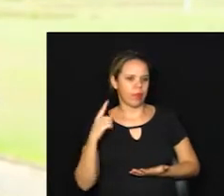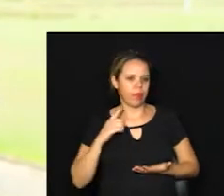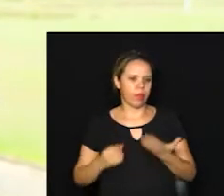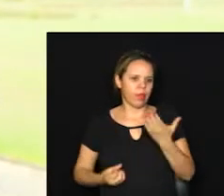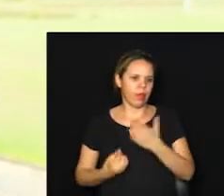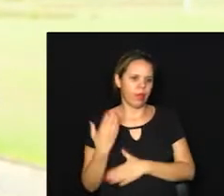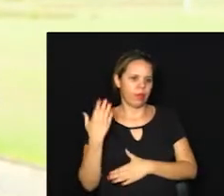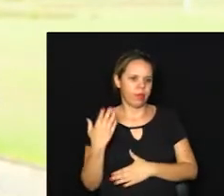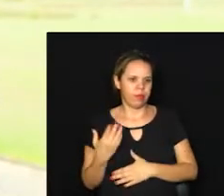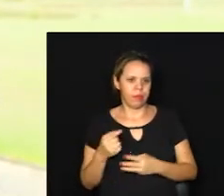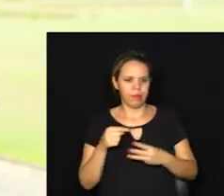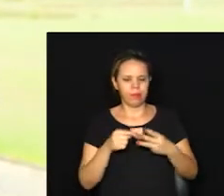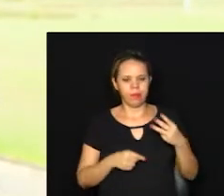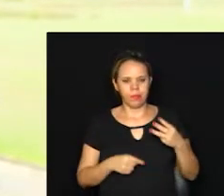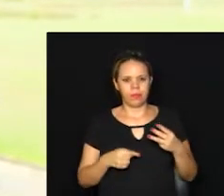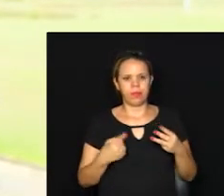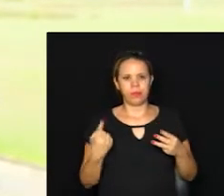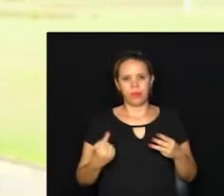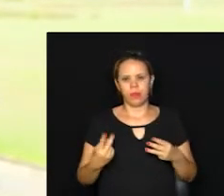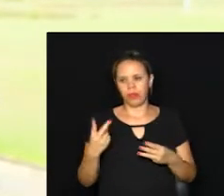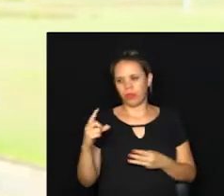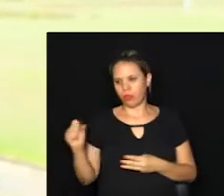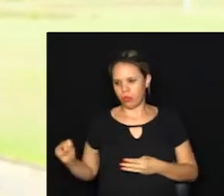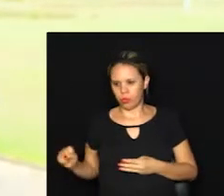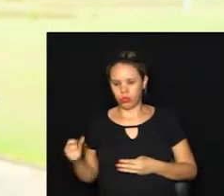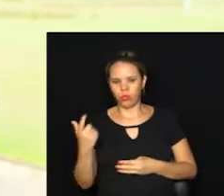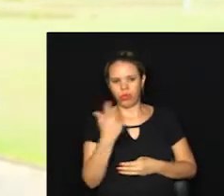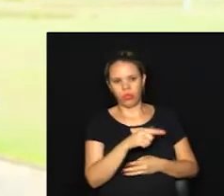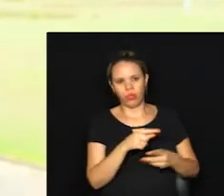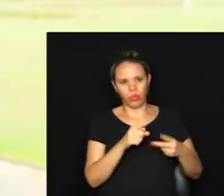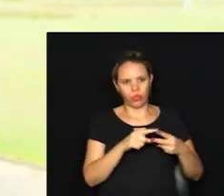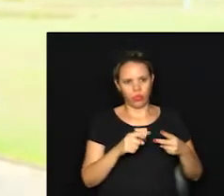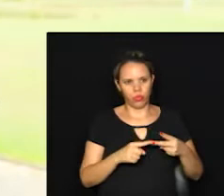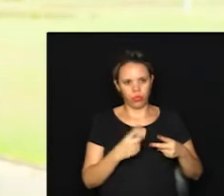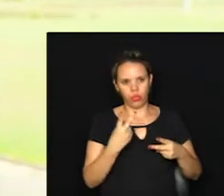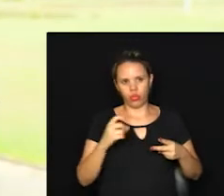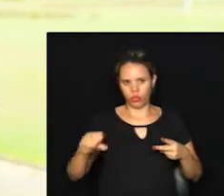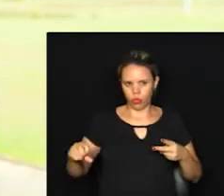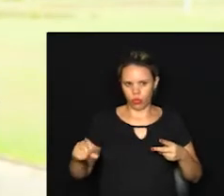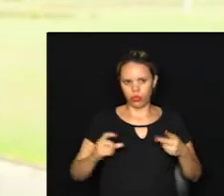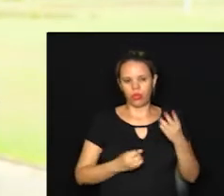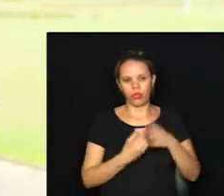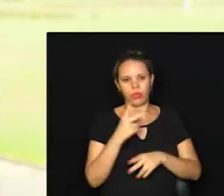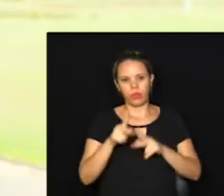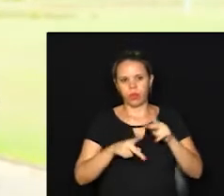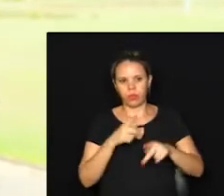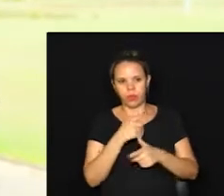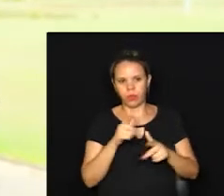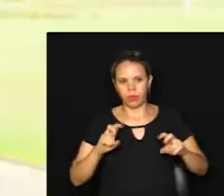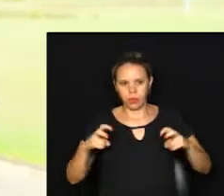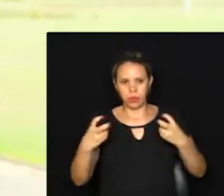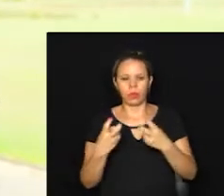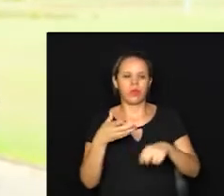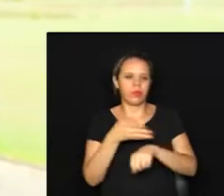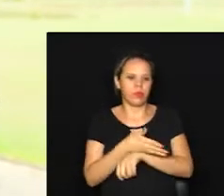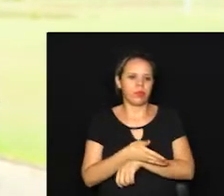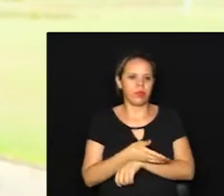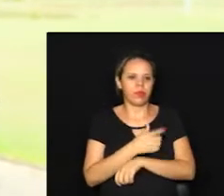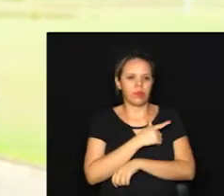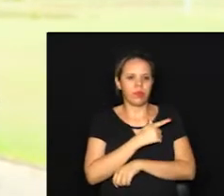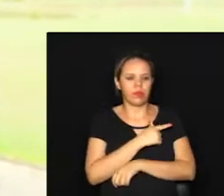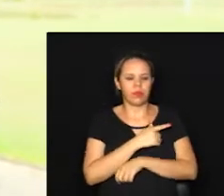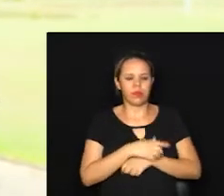acontecido, 3 clássicos, um em 2018 e 2 em 2019, sem a presença da torcida visitante, a torcida do